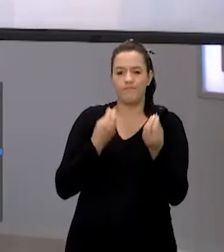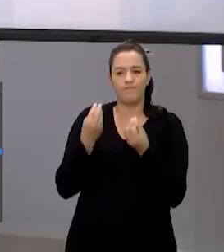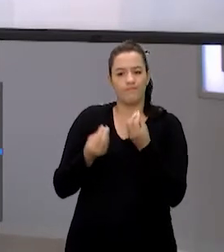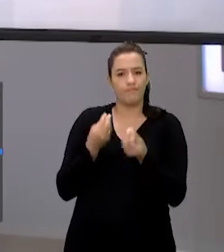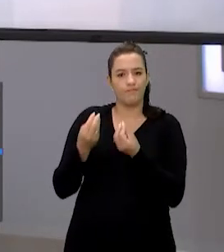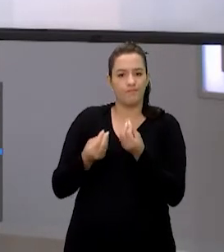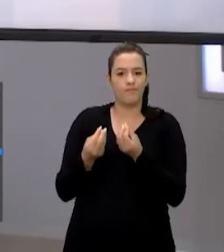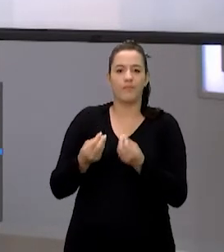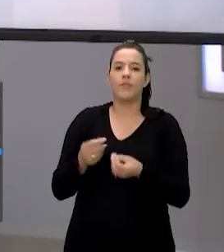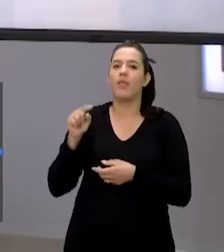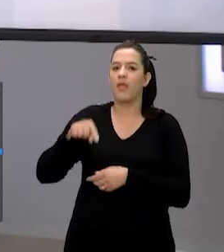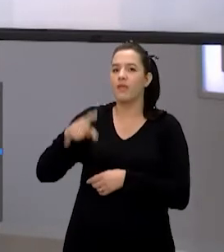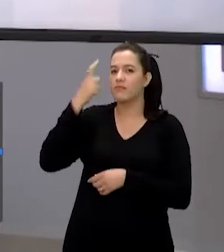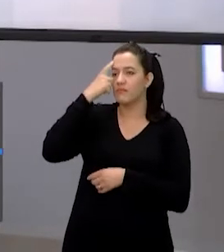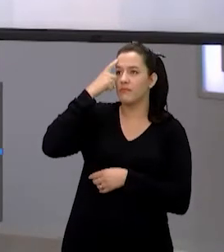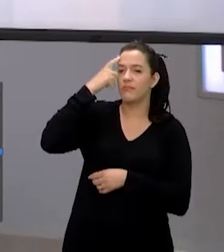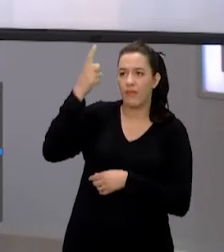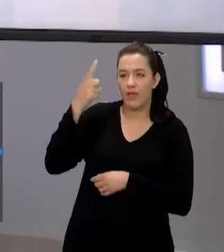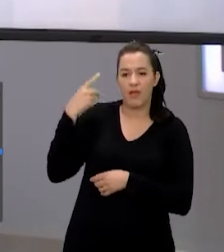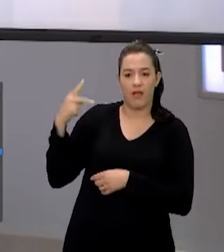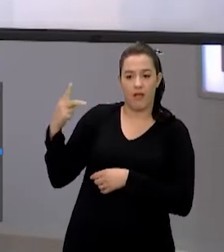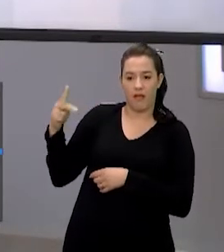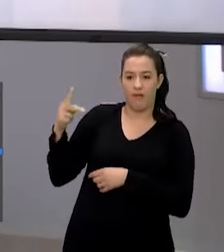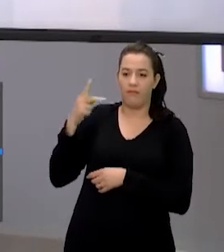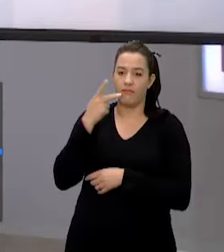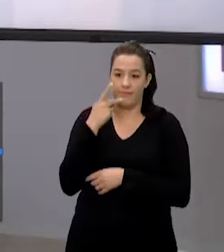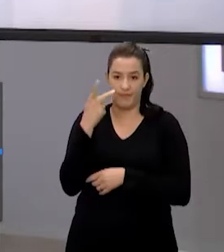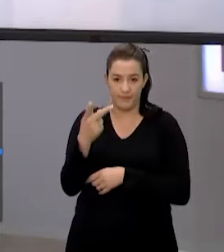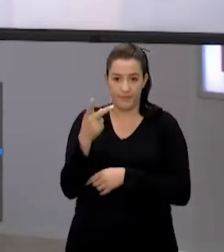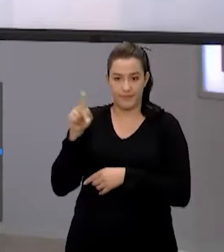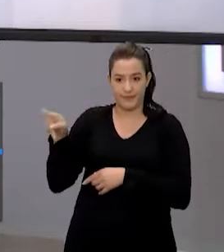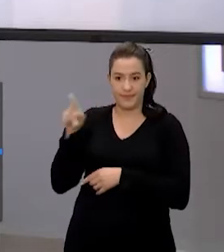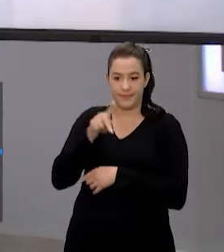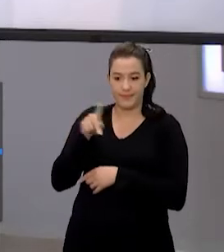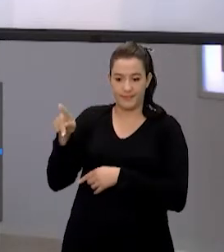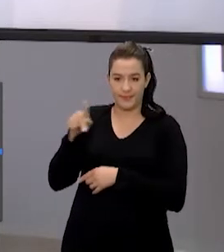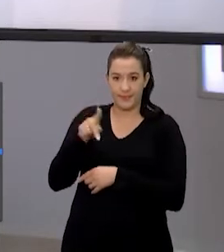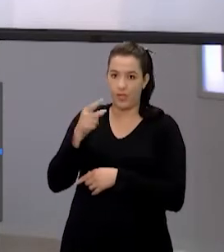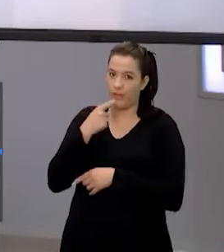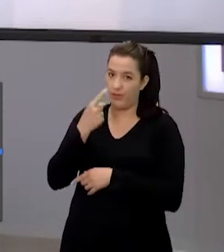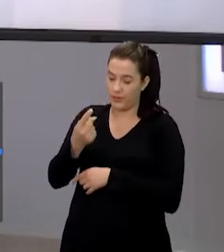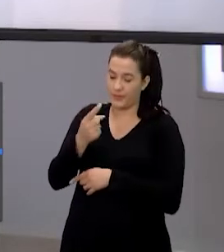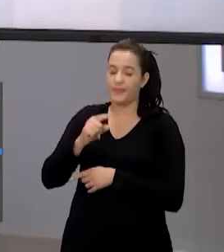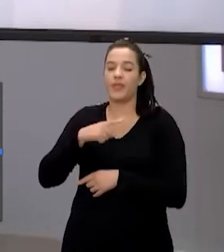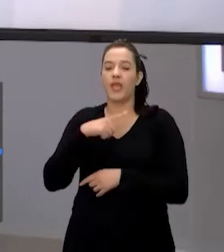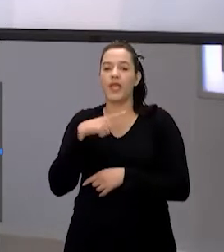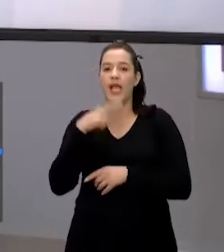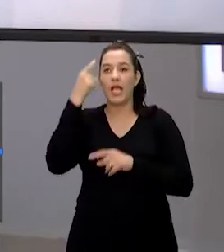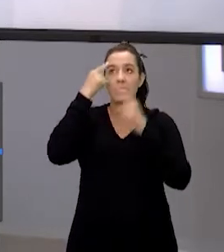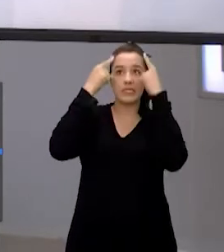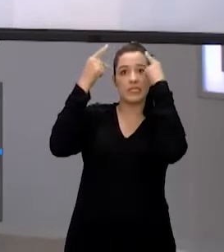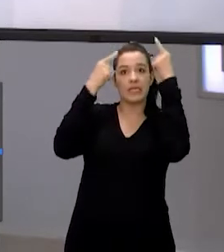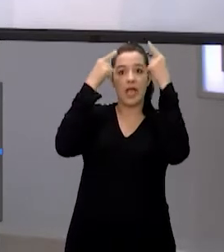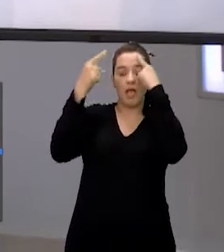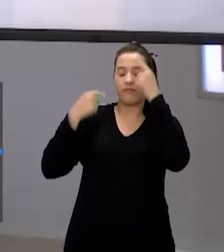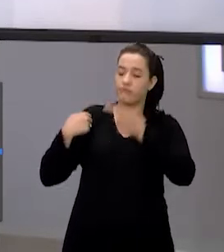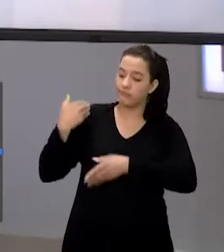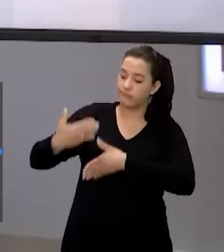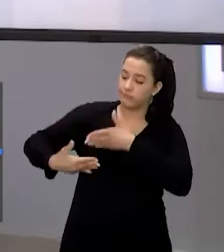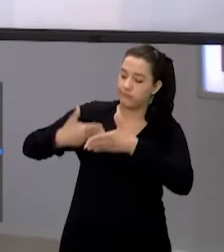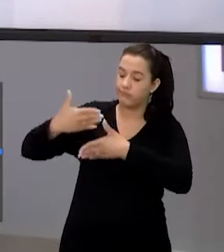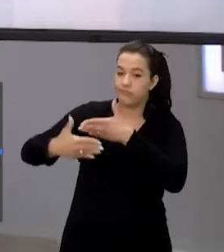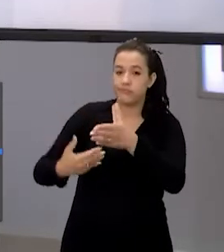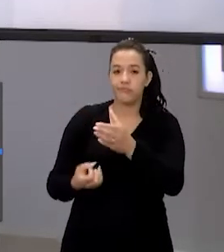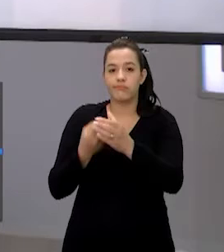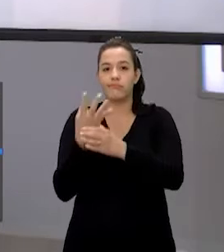imaginam que essas ideias, então, de acordo com a época, essas ideias foram surgindo e os debates a